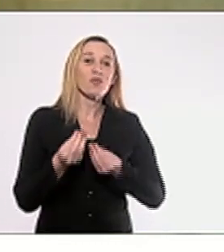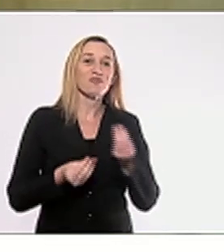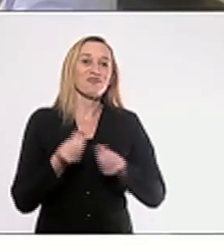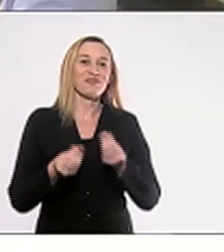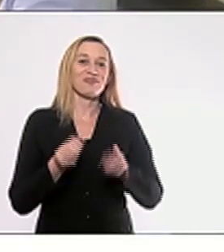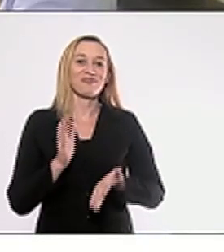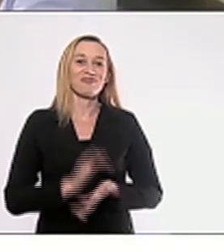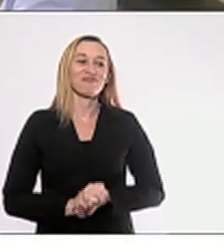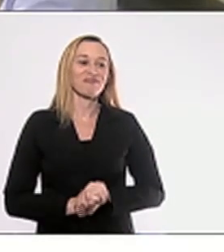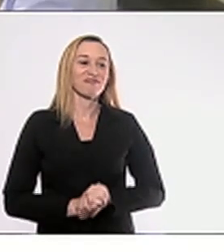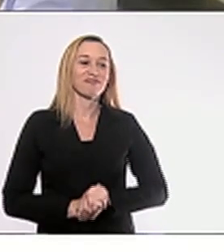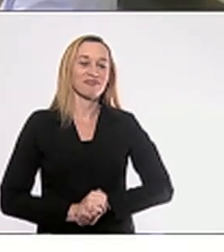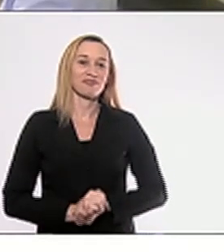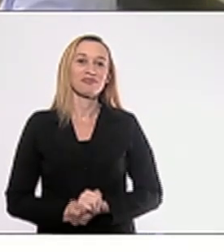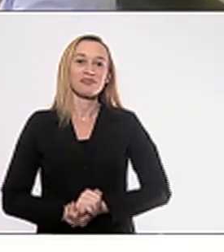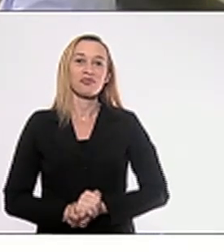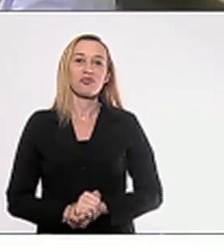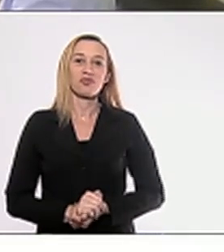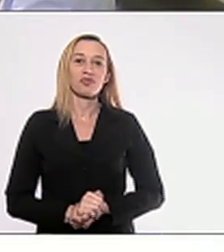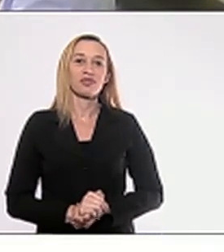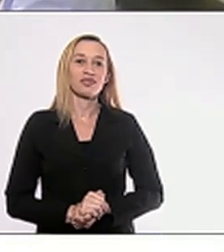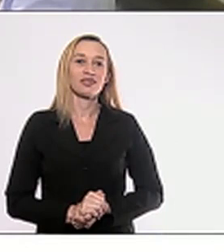isso?